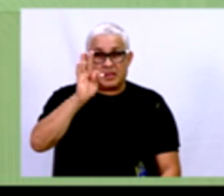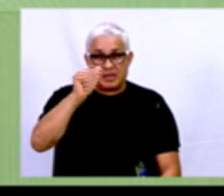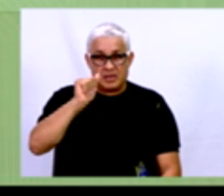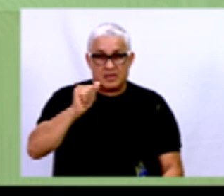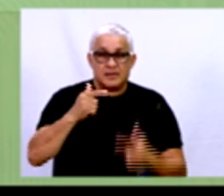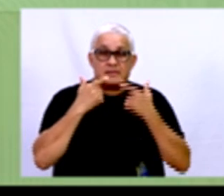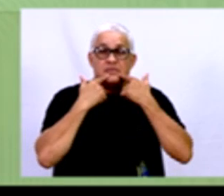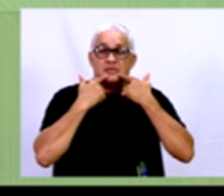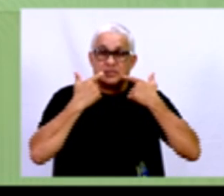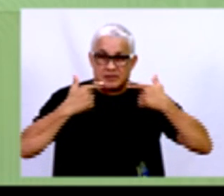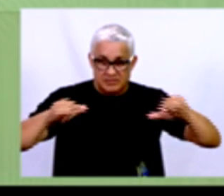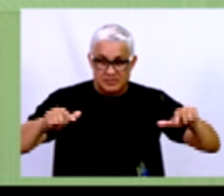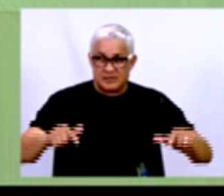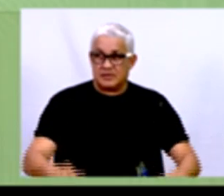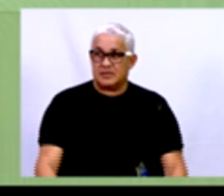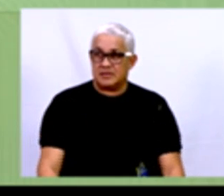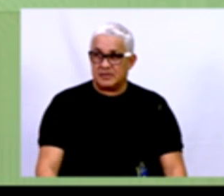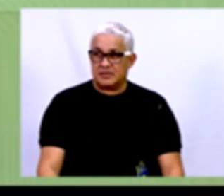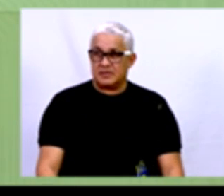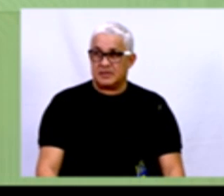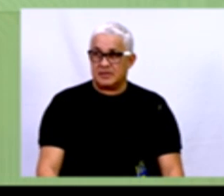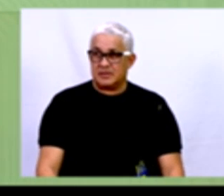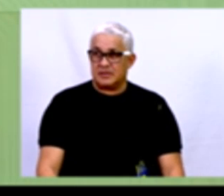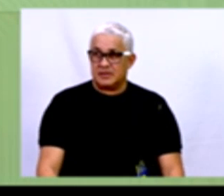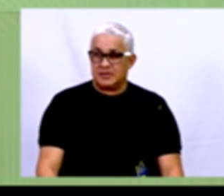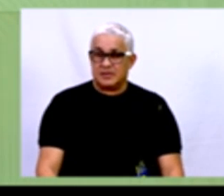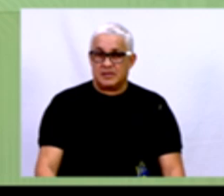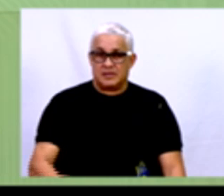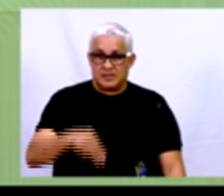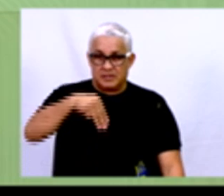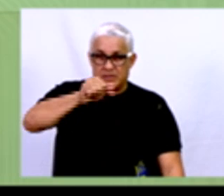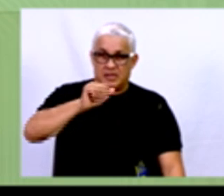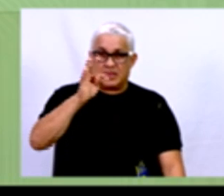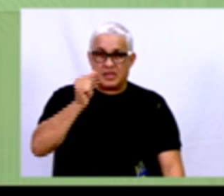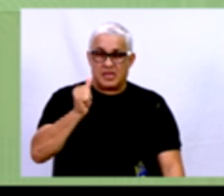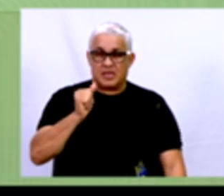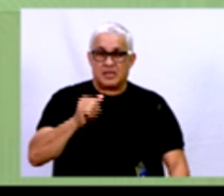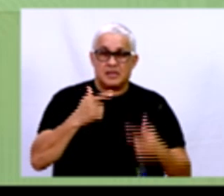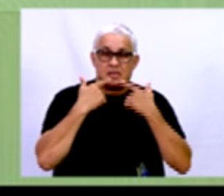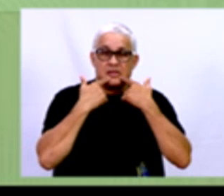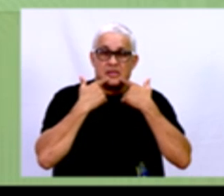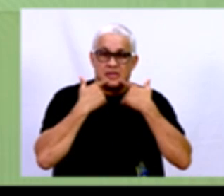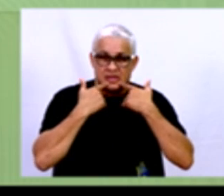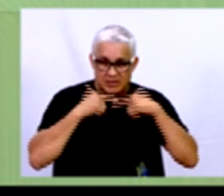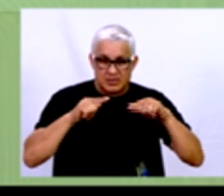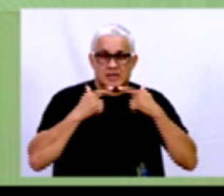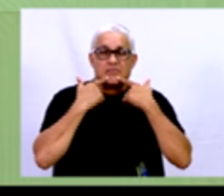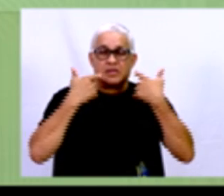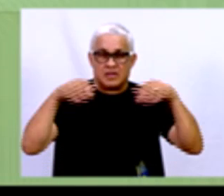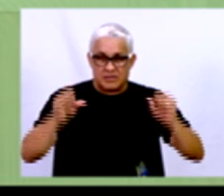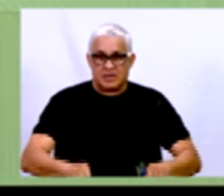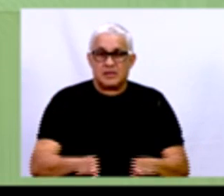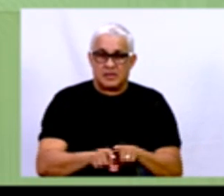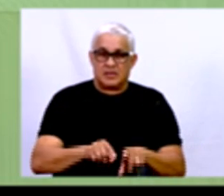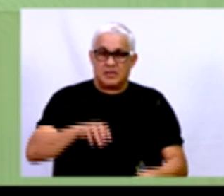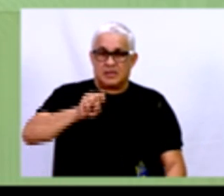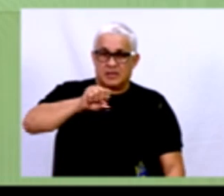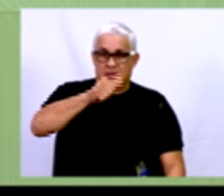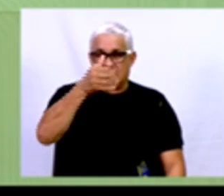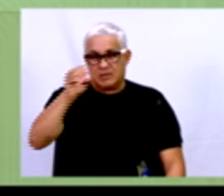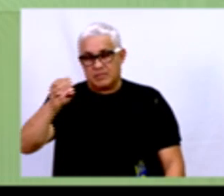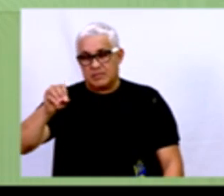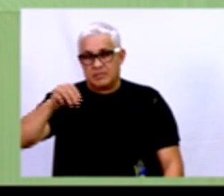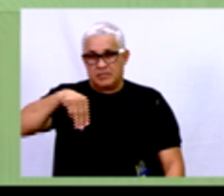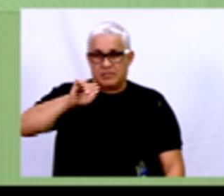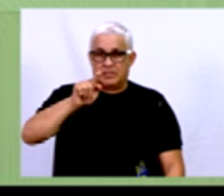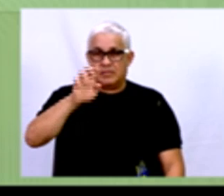a metalinguagem, né? Nós temos aqui São Miguel, nós temos aqui vários polos que estão participando, né? Então, sejam